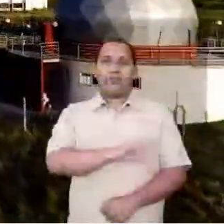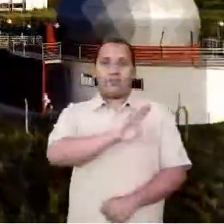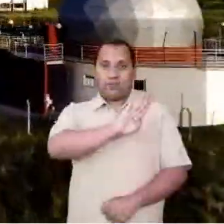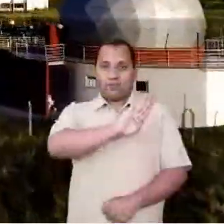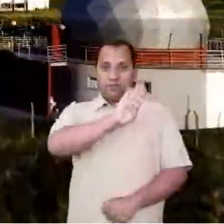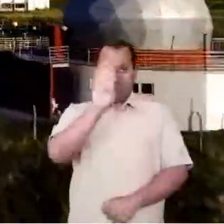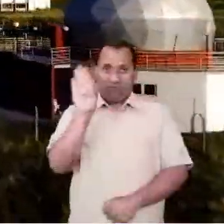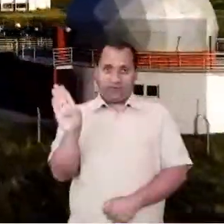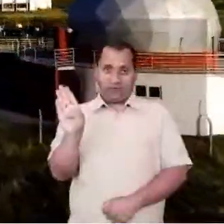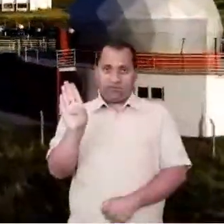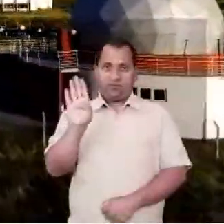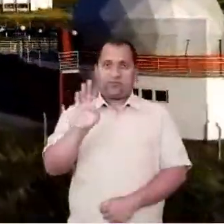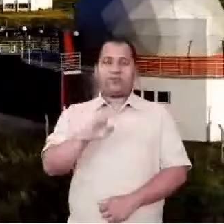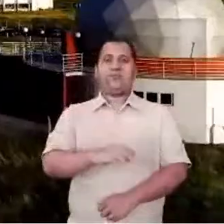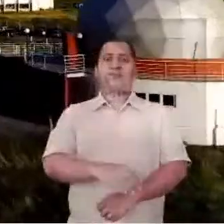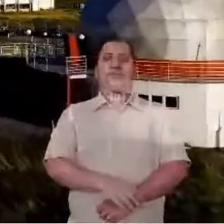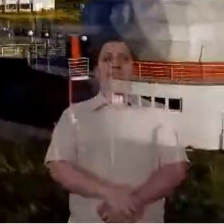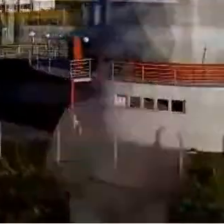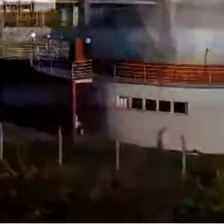Bagé.